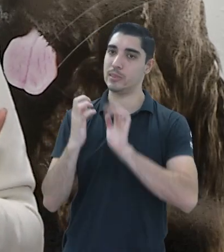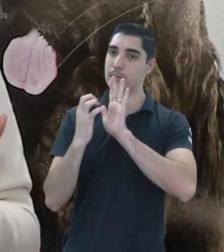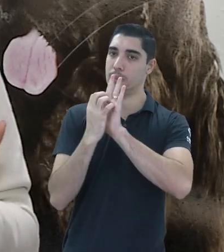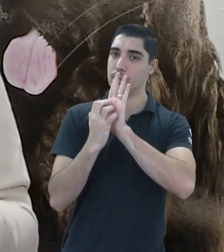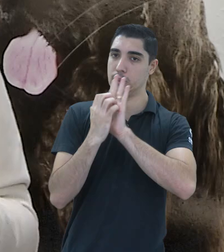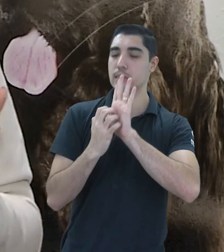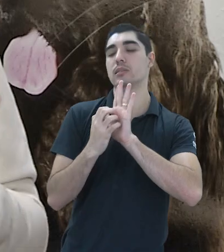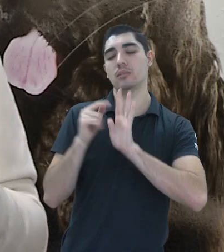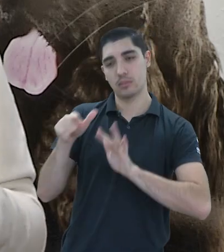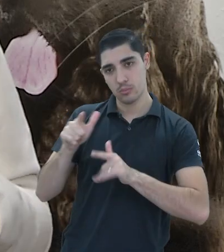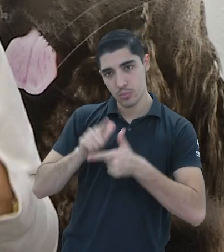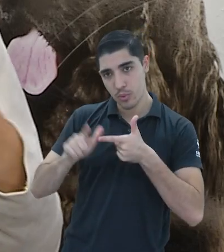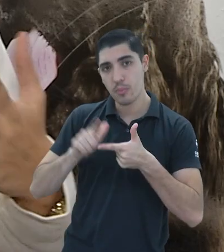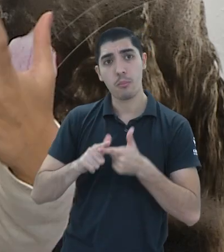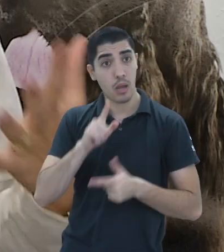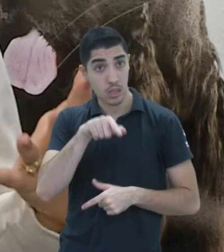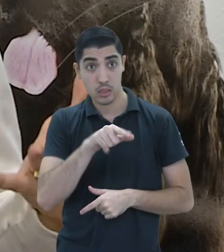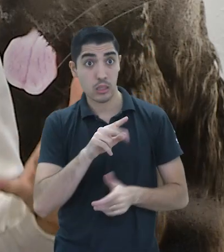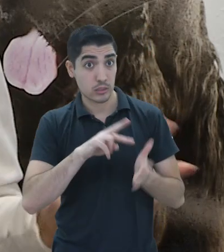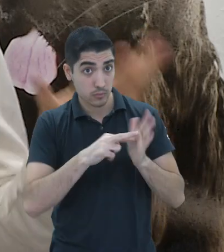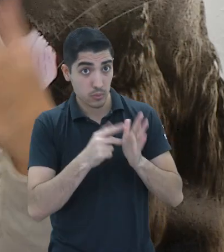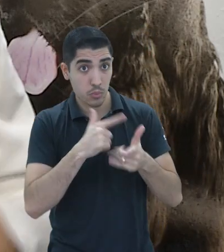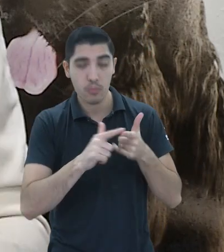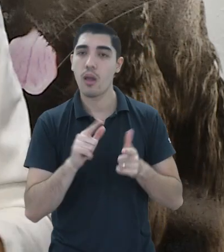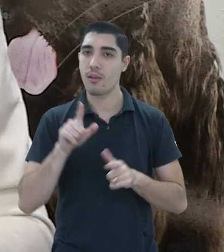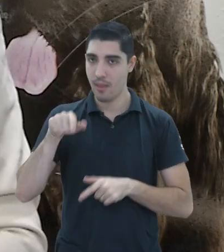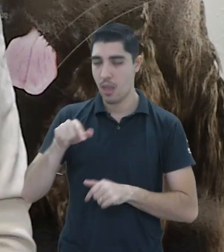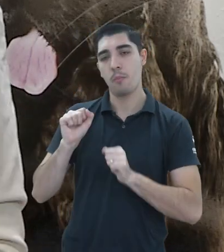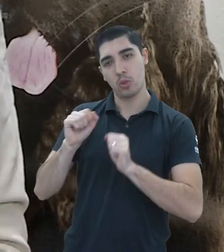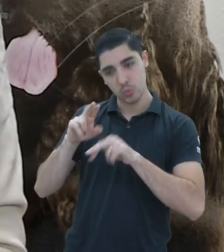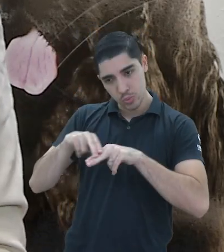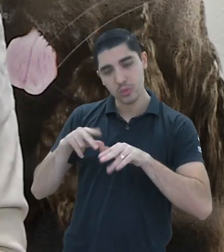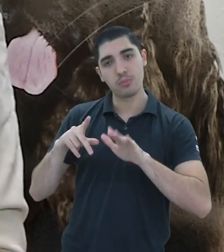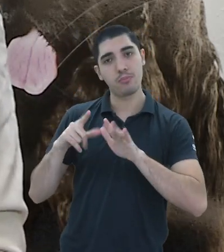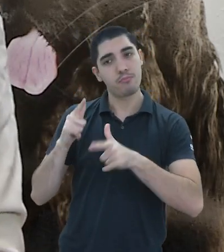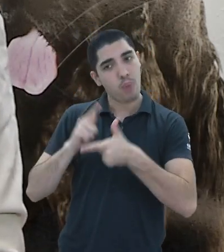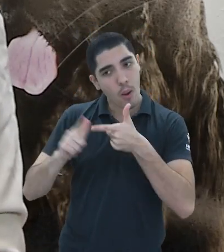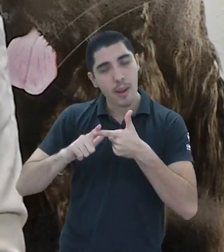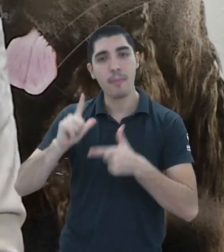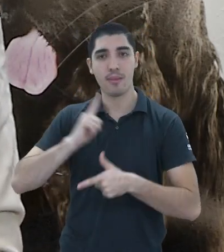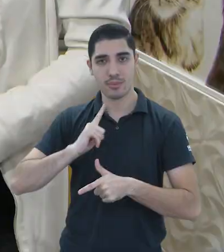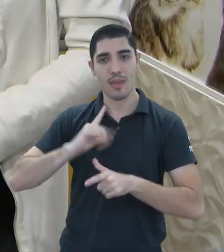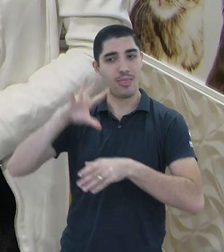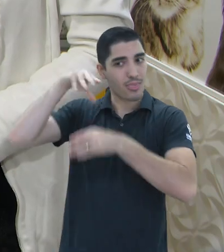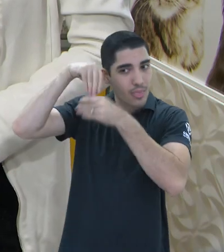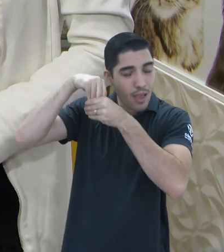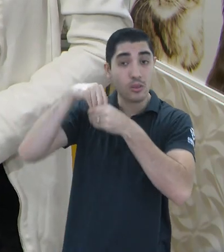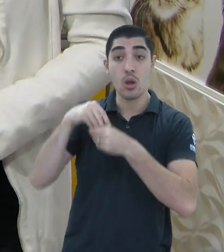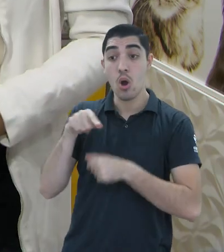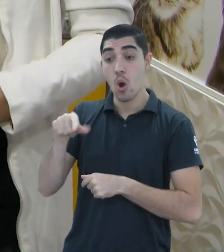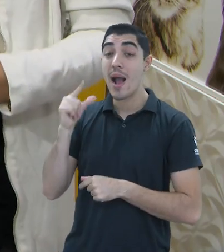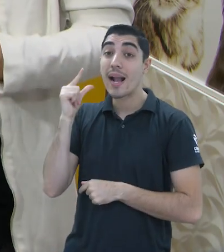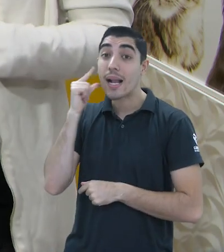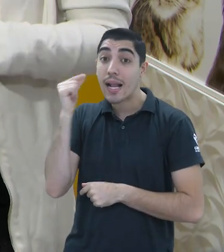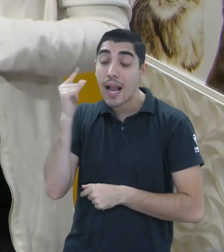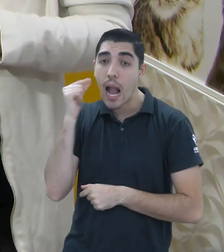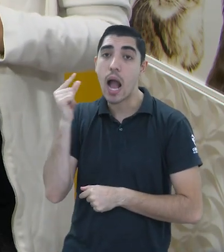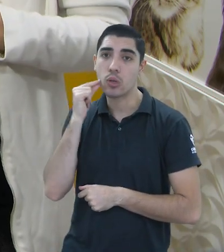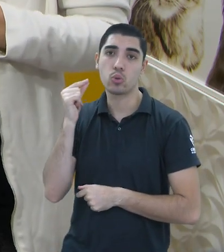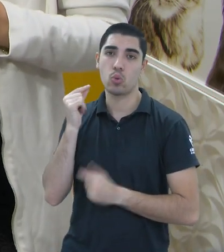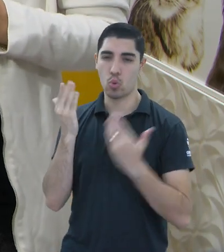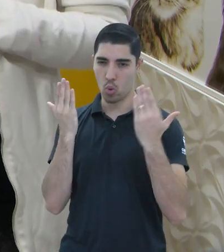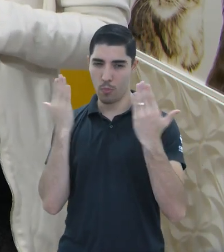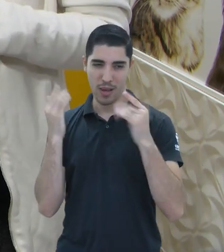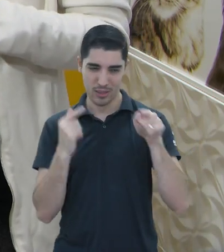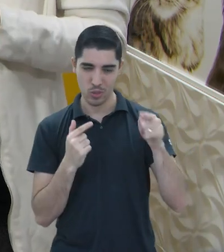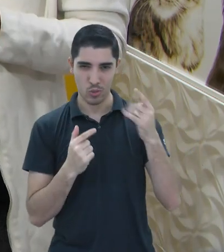uma inflamação. Já não é um bom na sinal. maioria das vezes secundárias a algumas doenças sistêmicas. Então, gatos é mais difícil